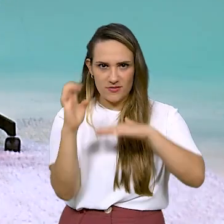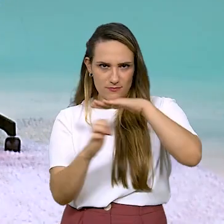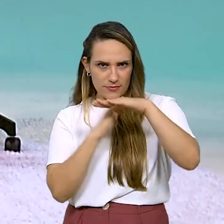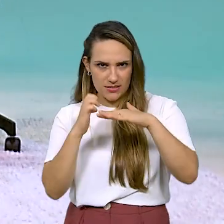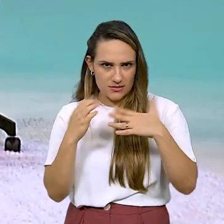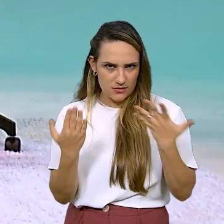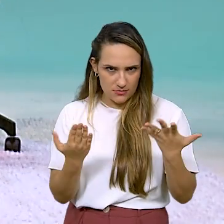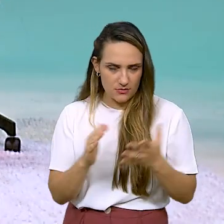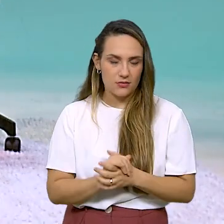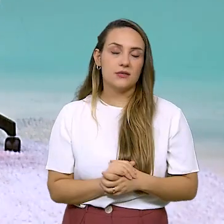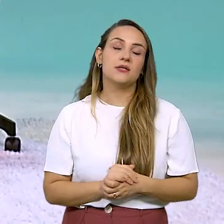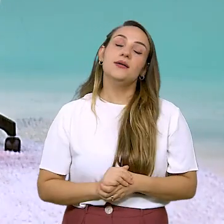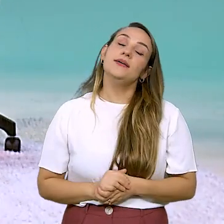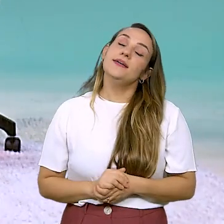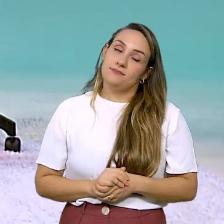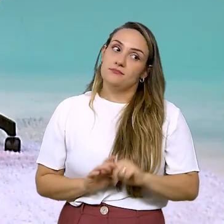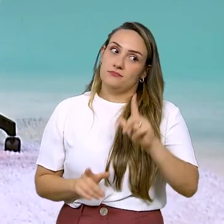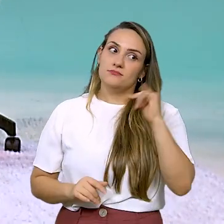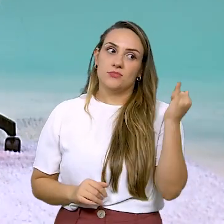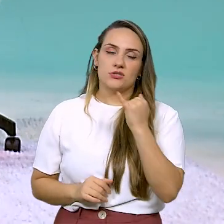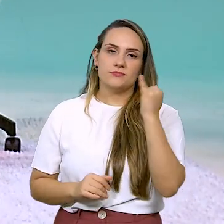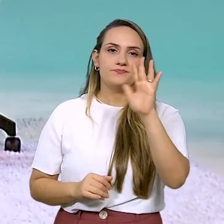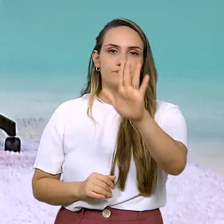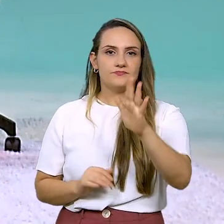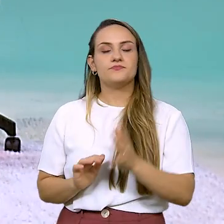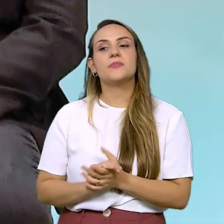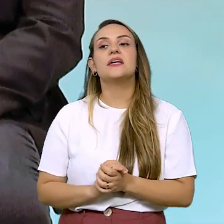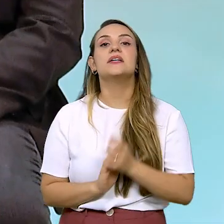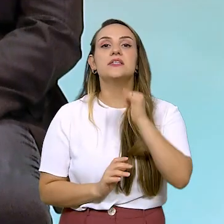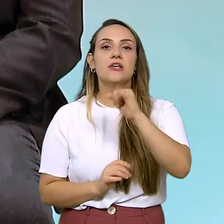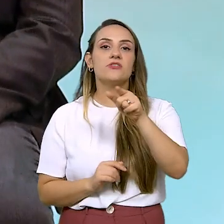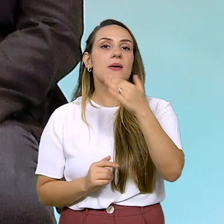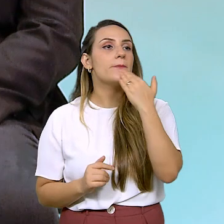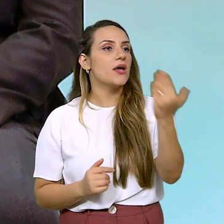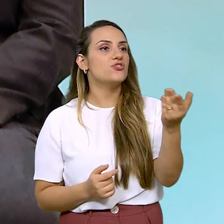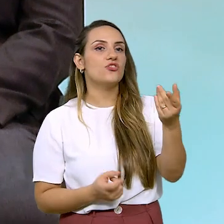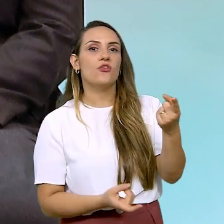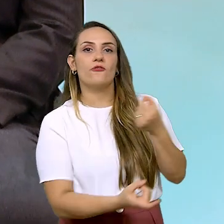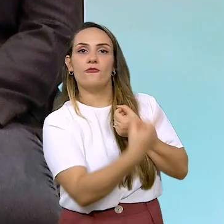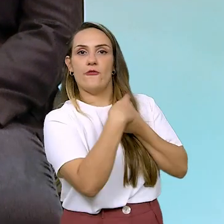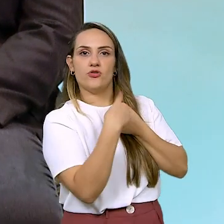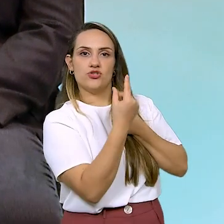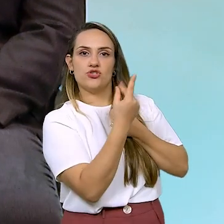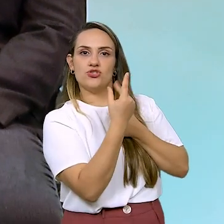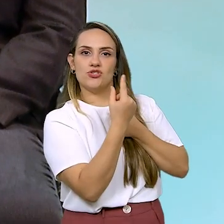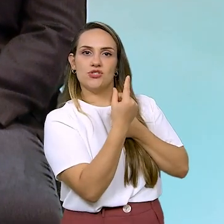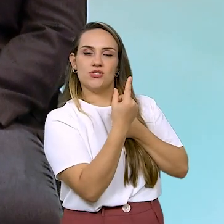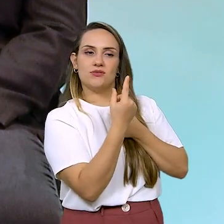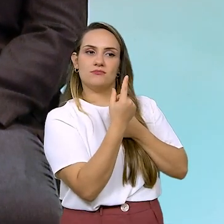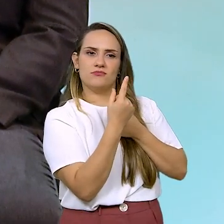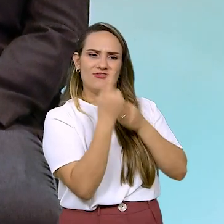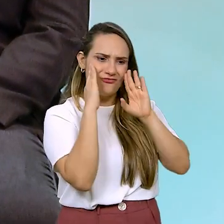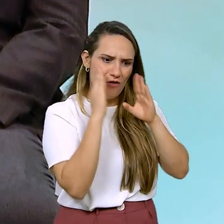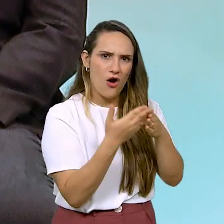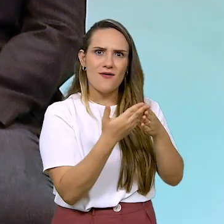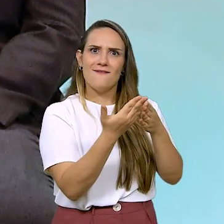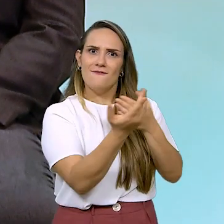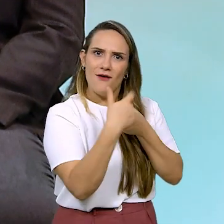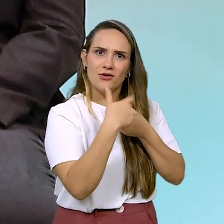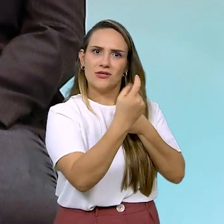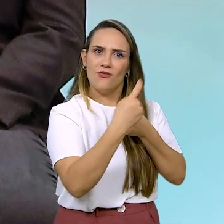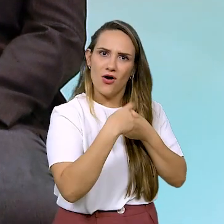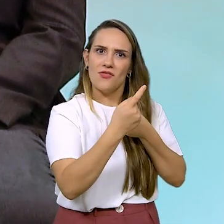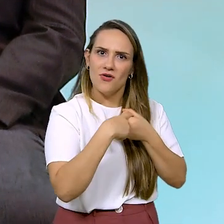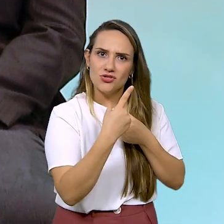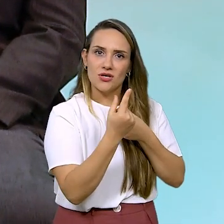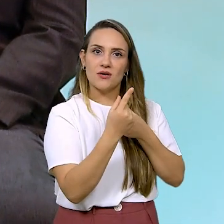Paulo. Muito importante isso. Nós que somos da área da recuperação de créditos tributários, muitas vezes damos um enfoque tremendo na